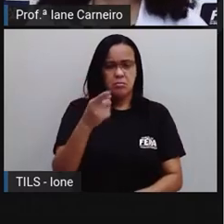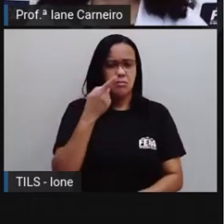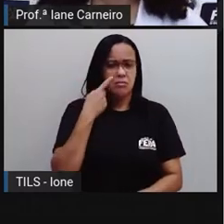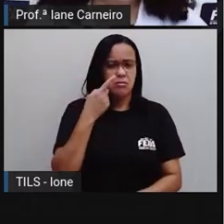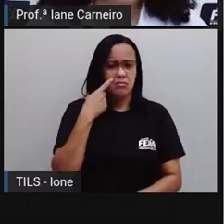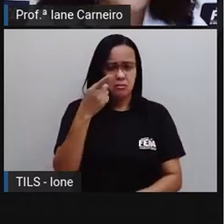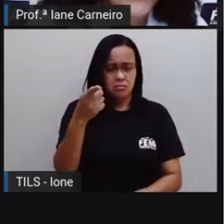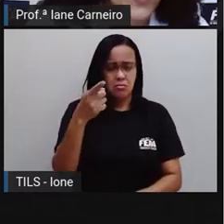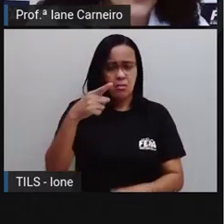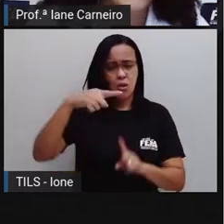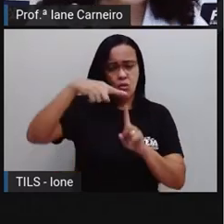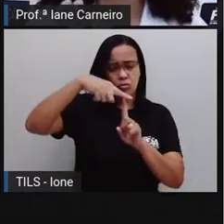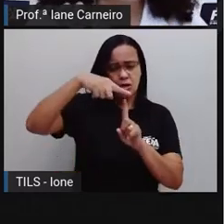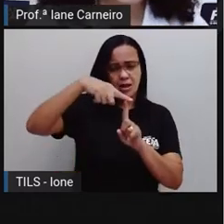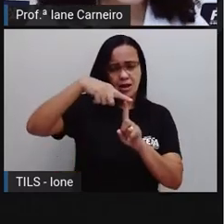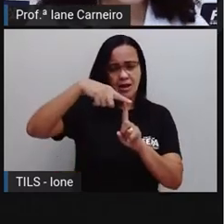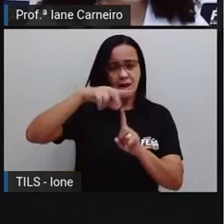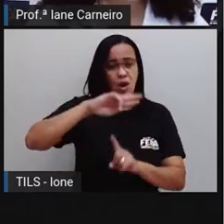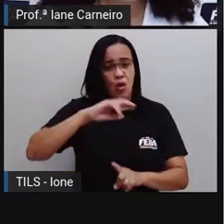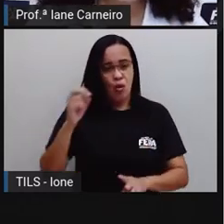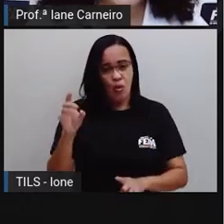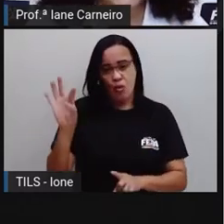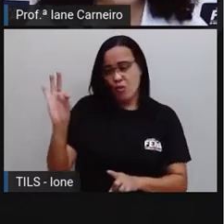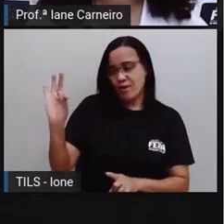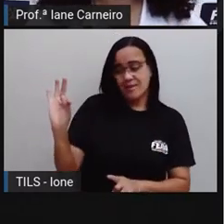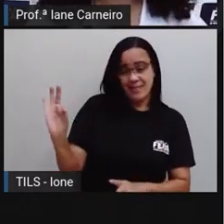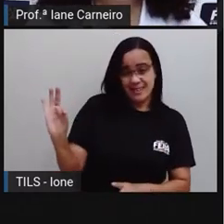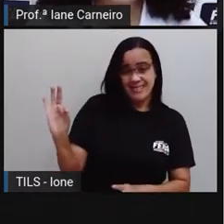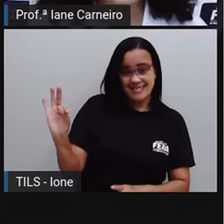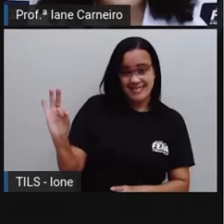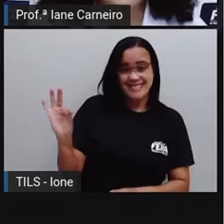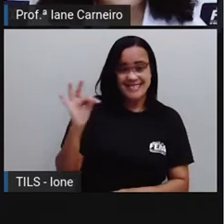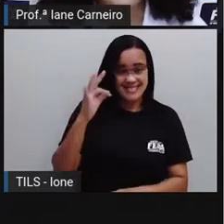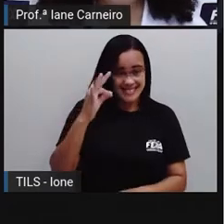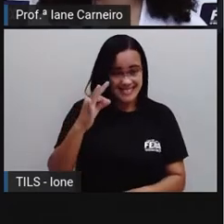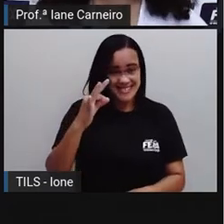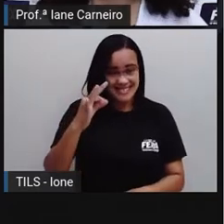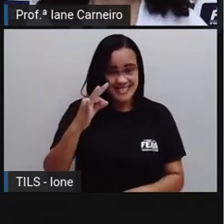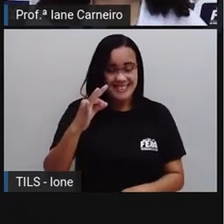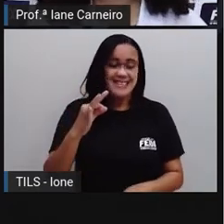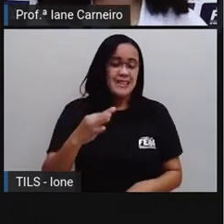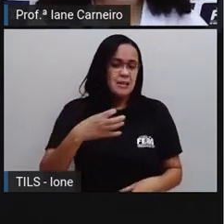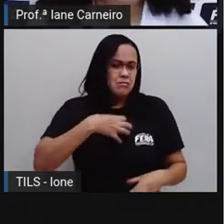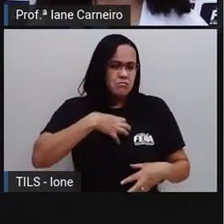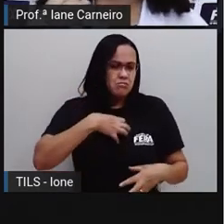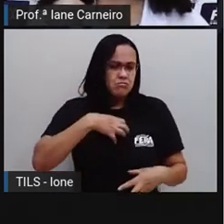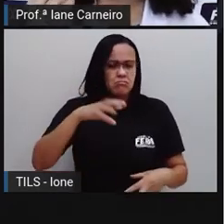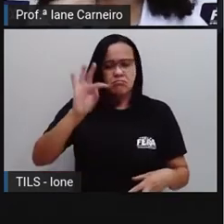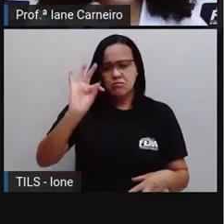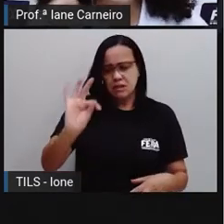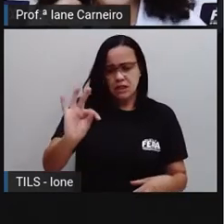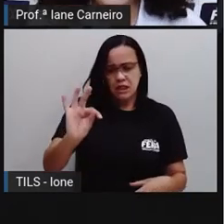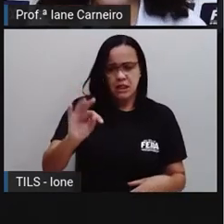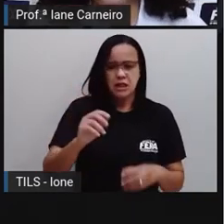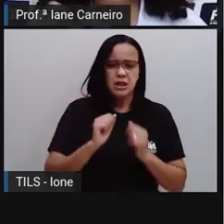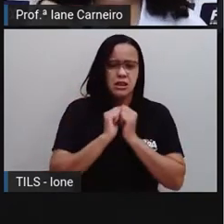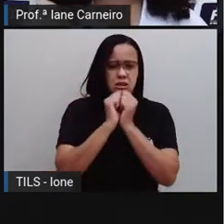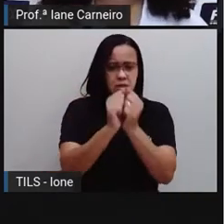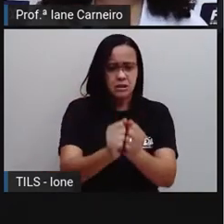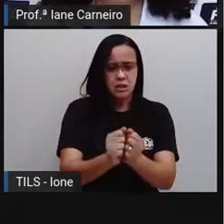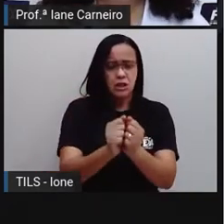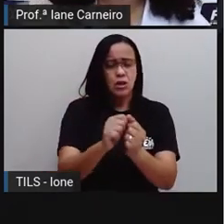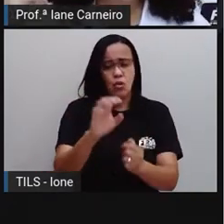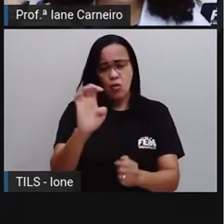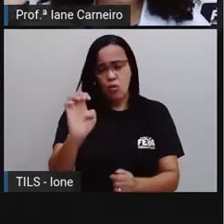vê o tempo Olha o tem tem o sono te né o te junto com o